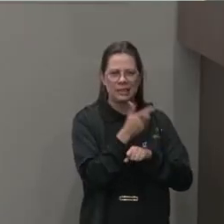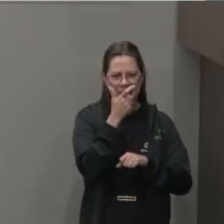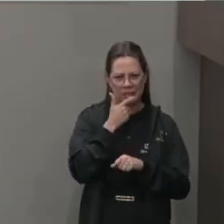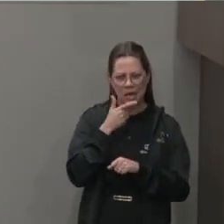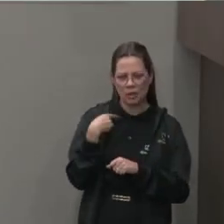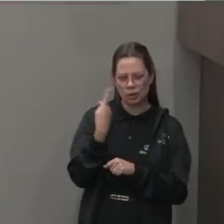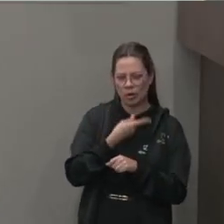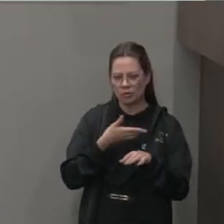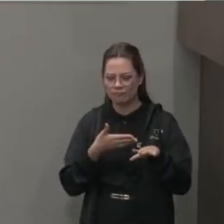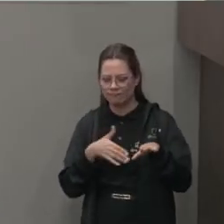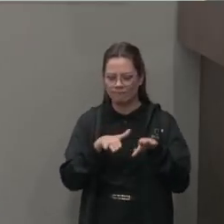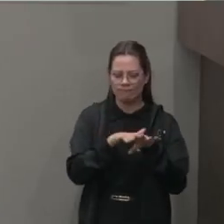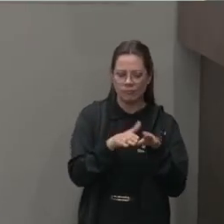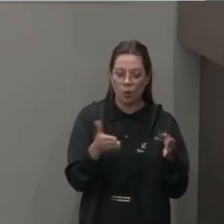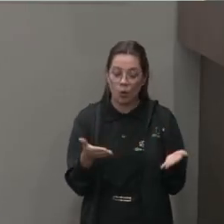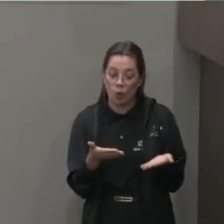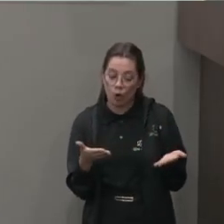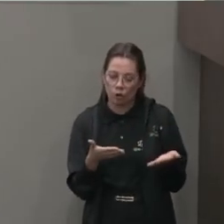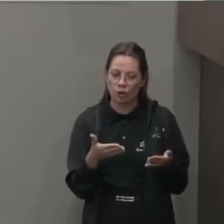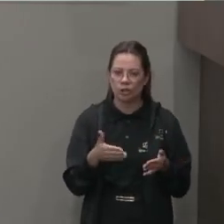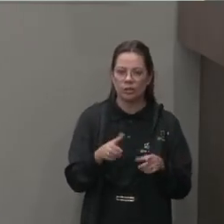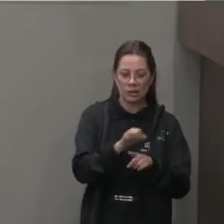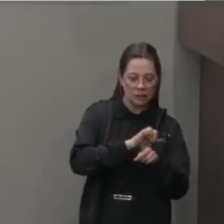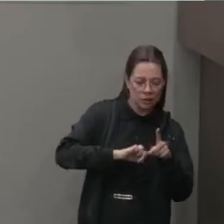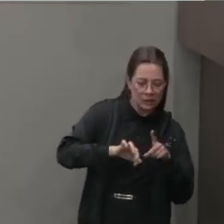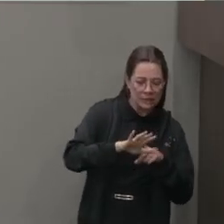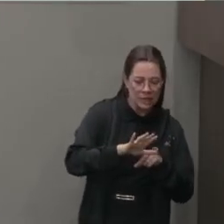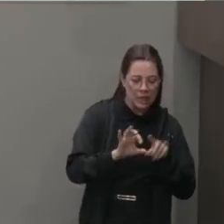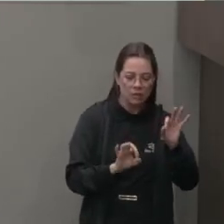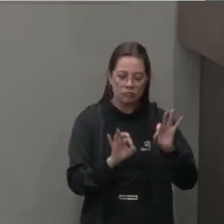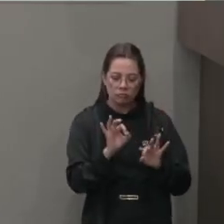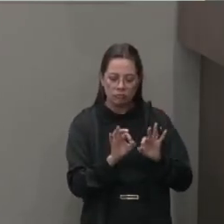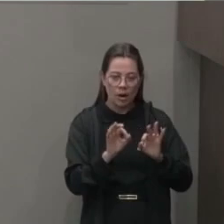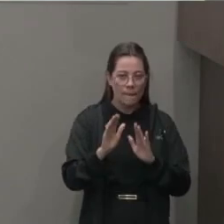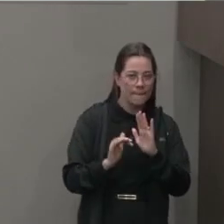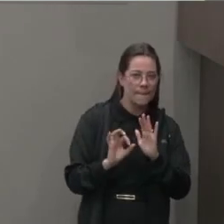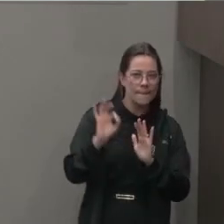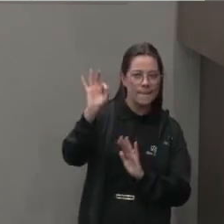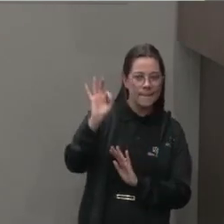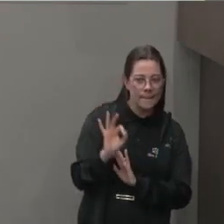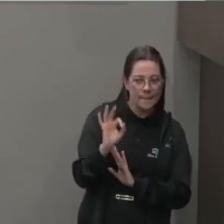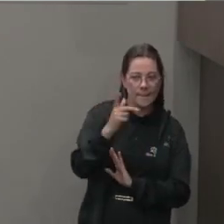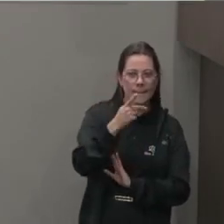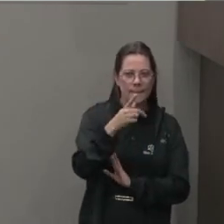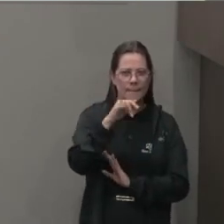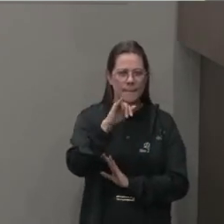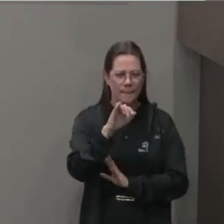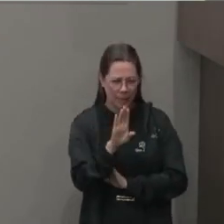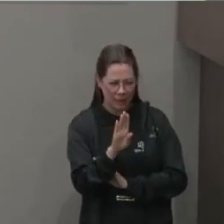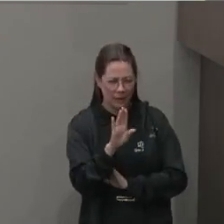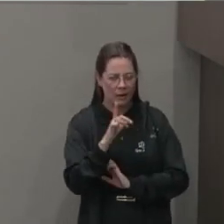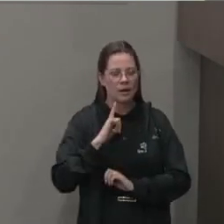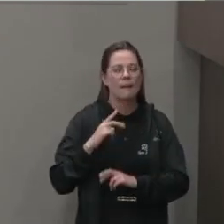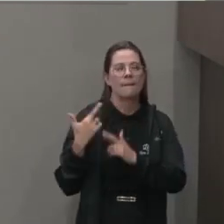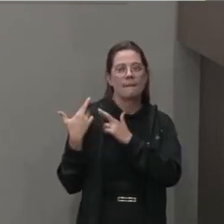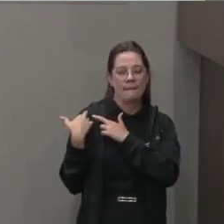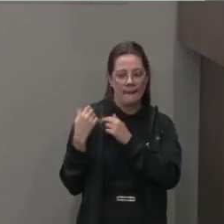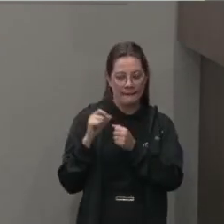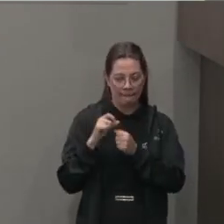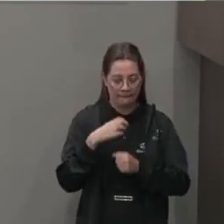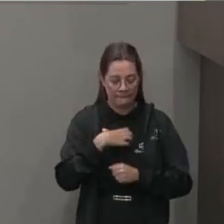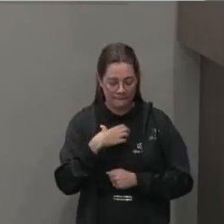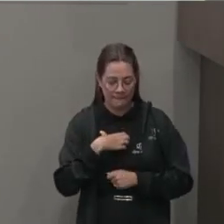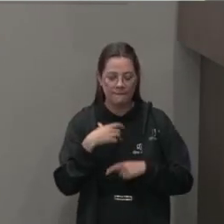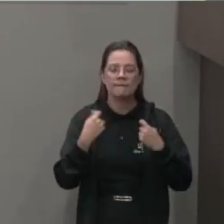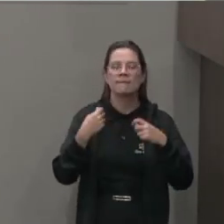hoje? Nós estaríamos nessa ascensão? Estaríamos nesse PIB? É responsável fazer isso? Eu acho que não. Tem